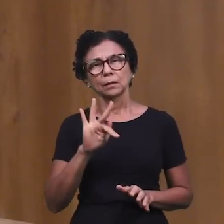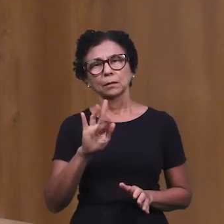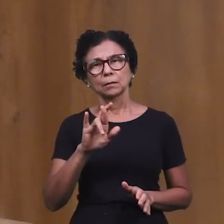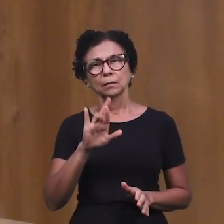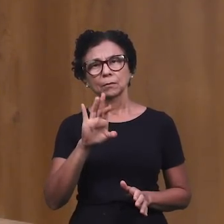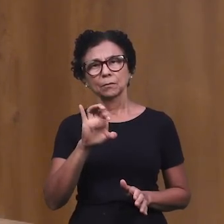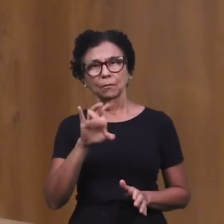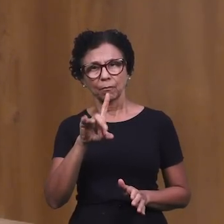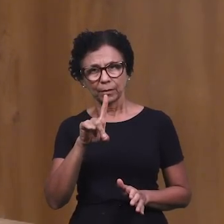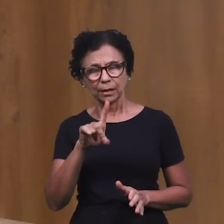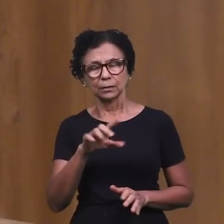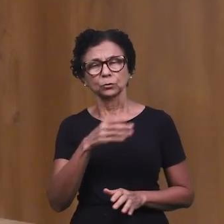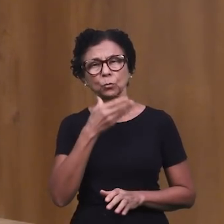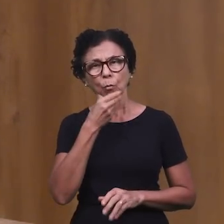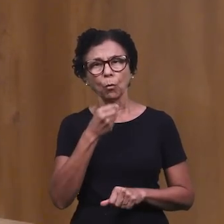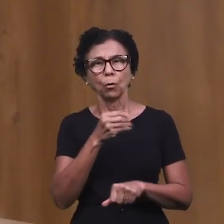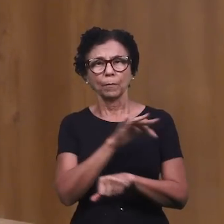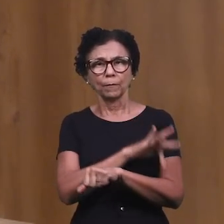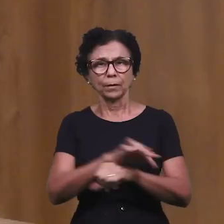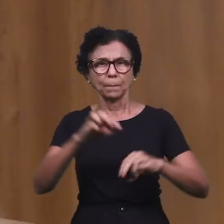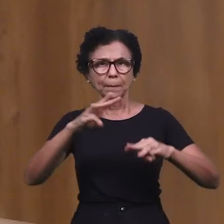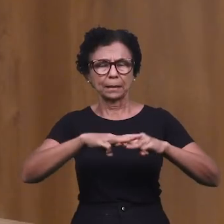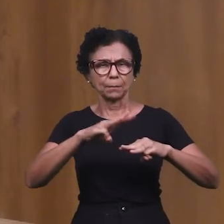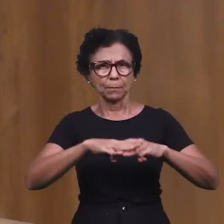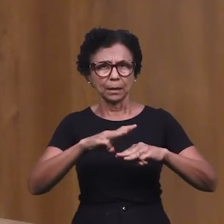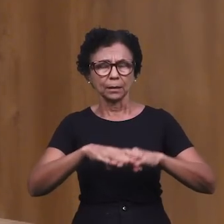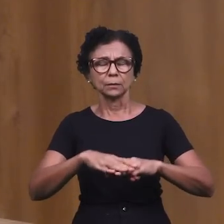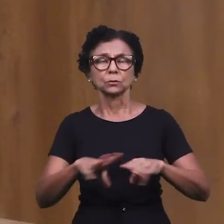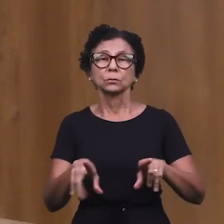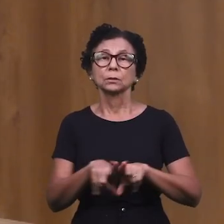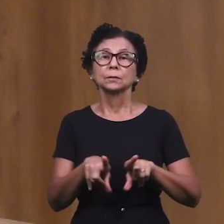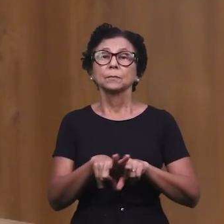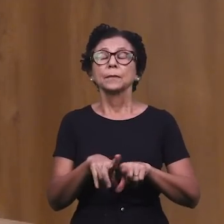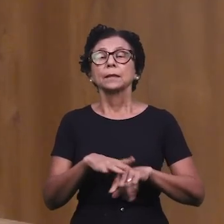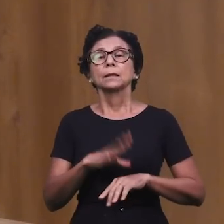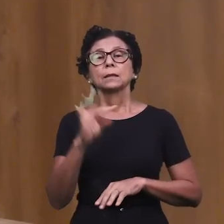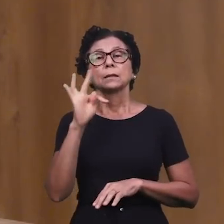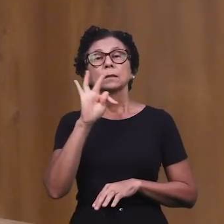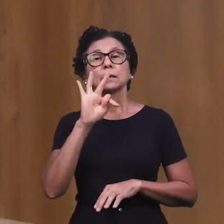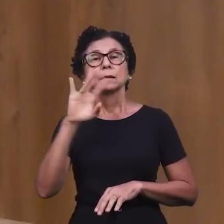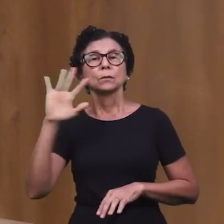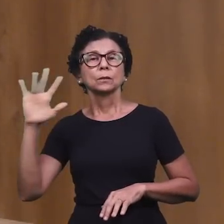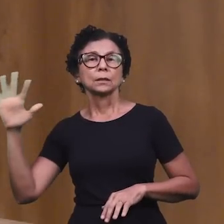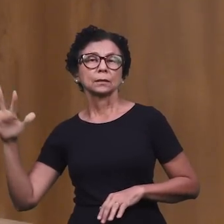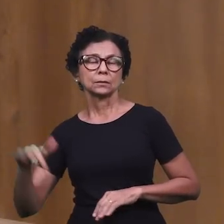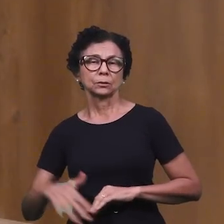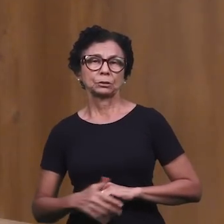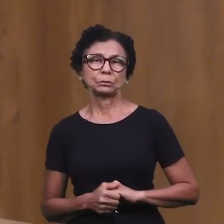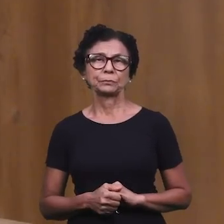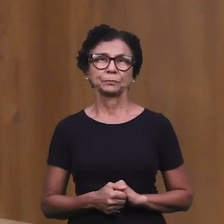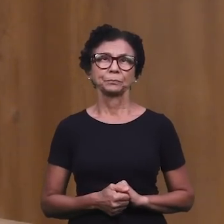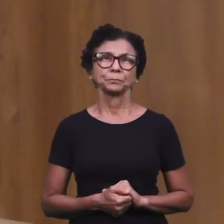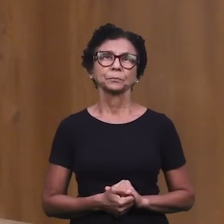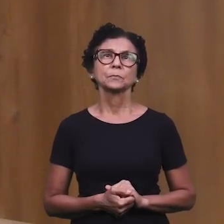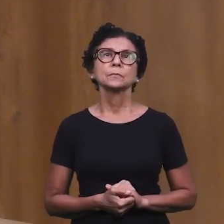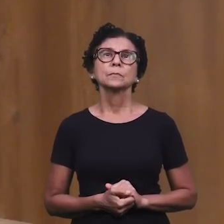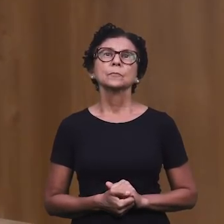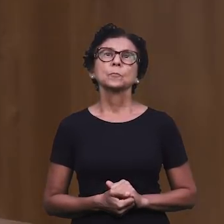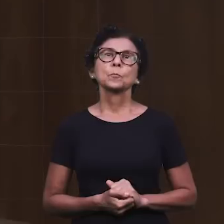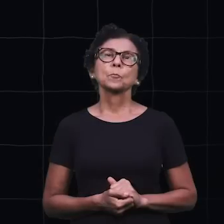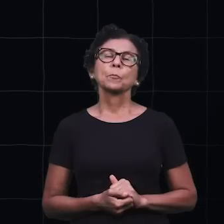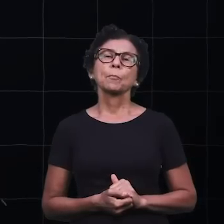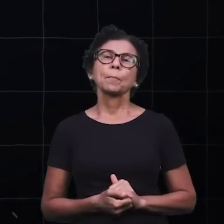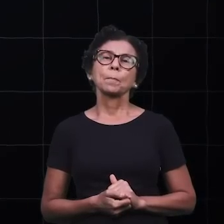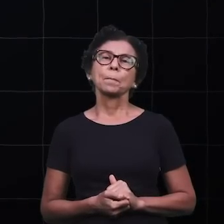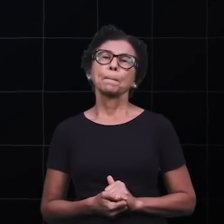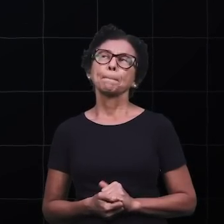né, um físico, matemático, astrônomo britânico, formulou teoria sobre a nucleossíntese estelar. Ele diz o seguinte: